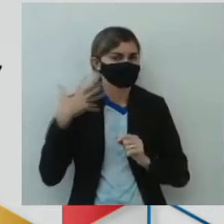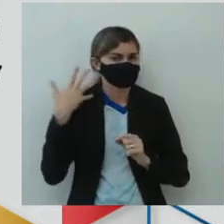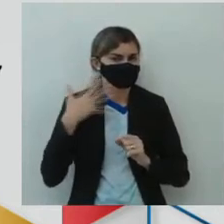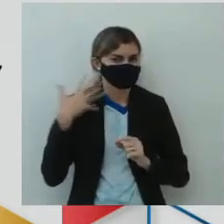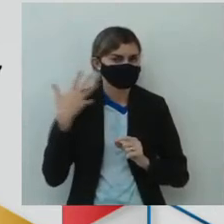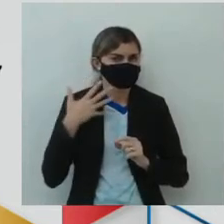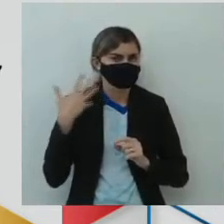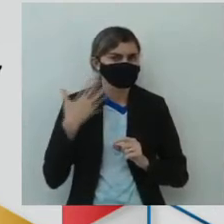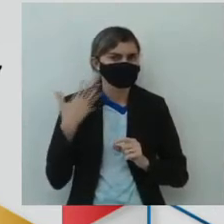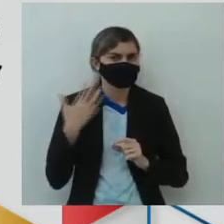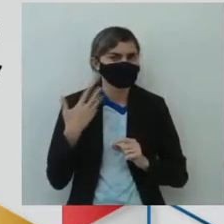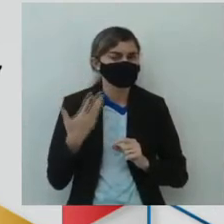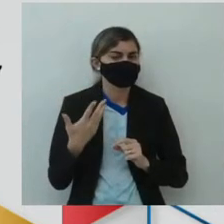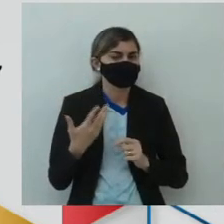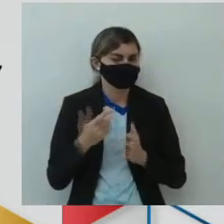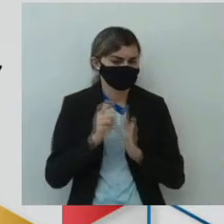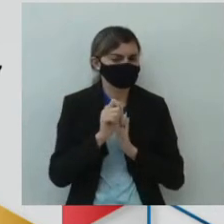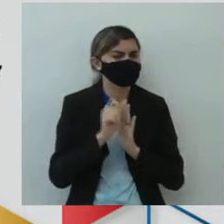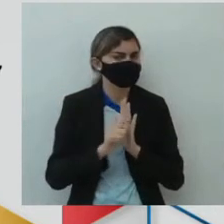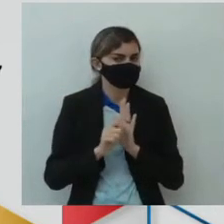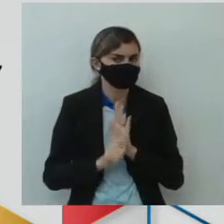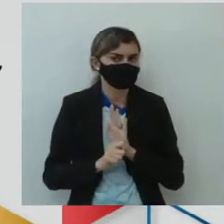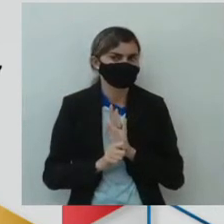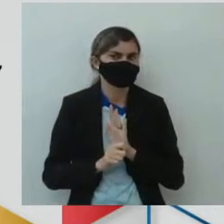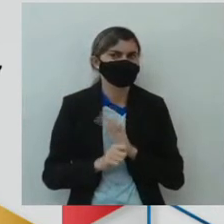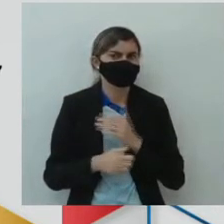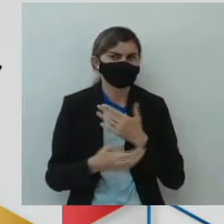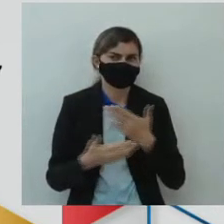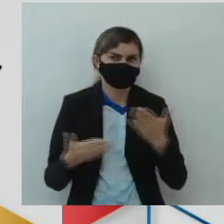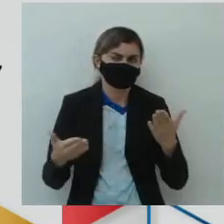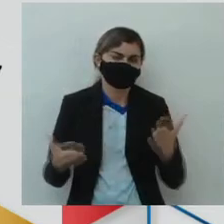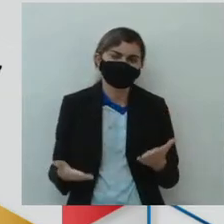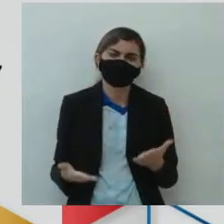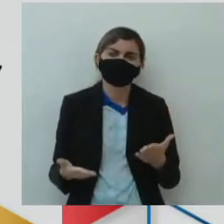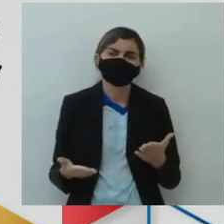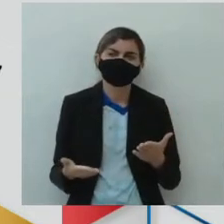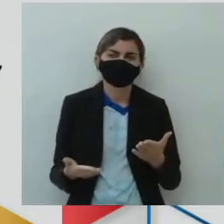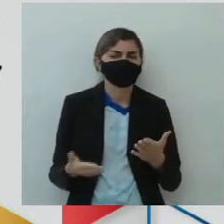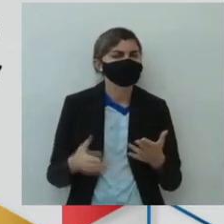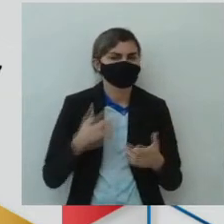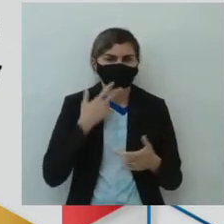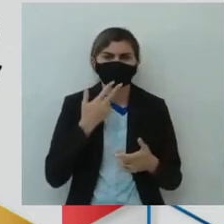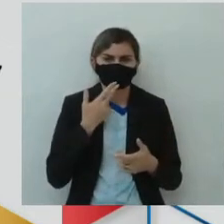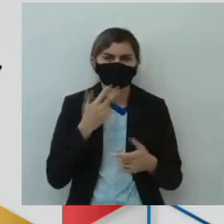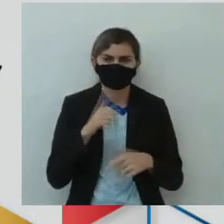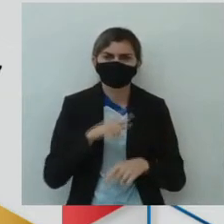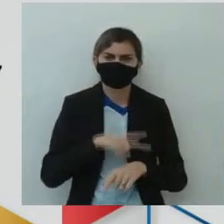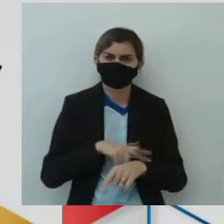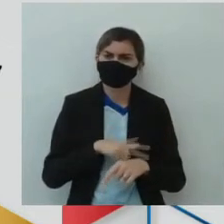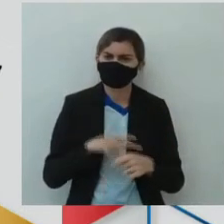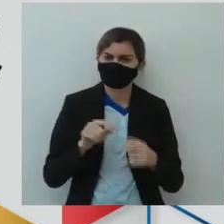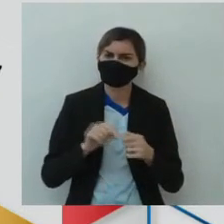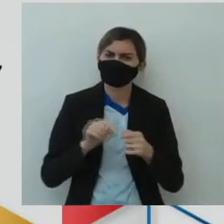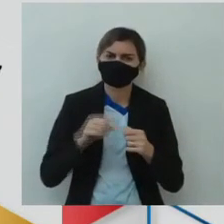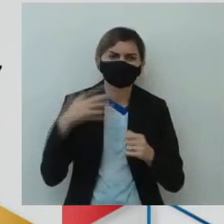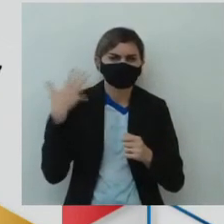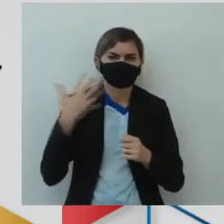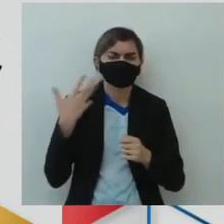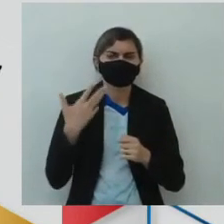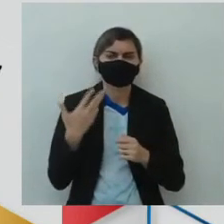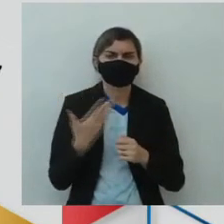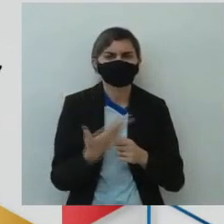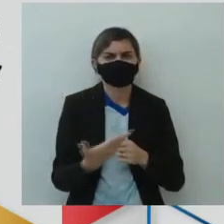discurso escrito né o discurso 10 assim lá na hora que você faz seu discurso né